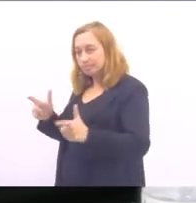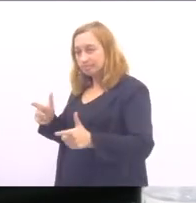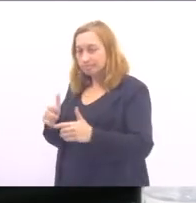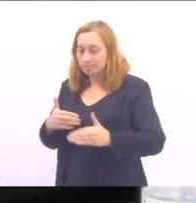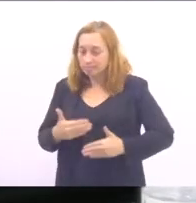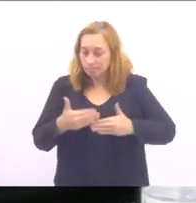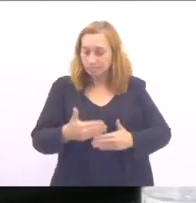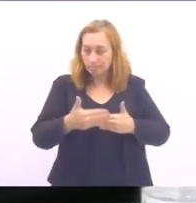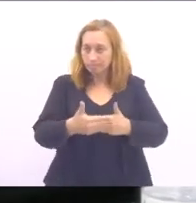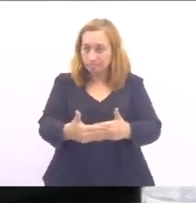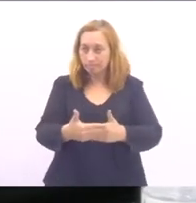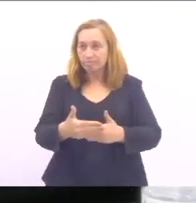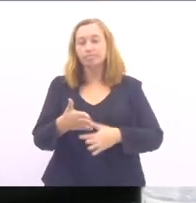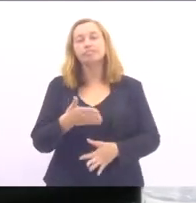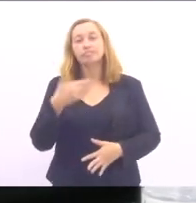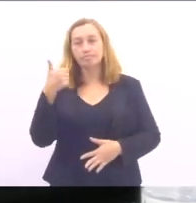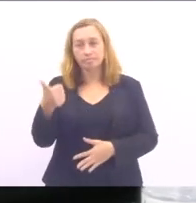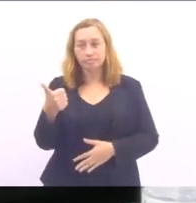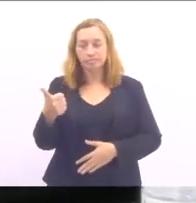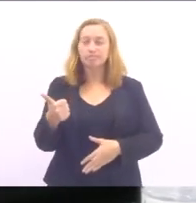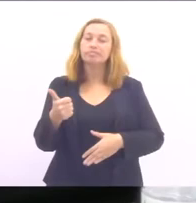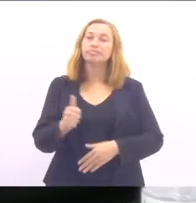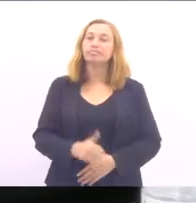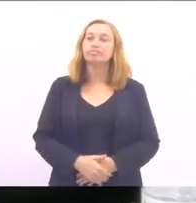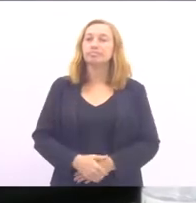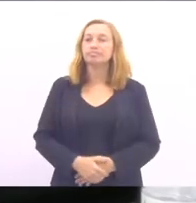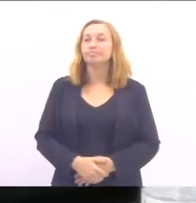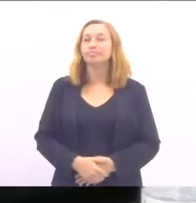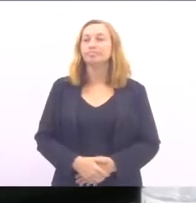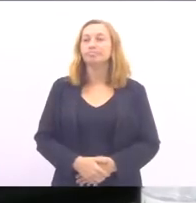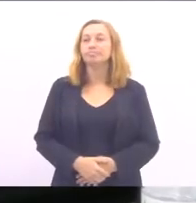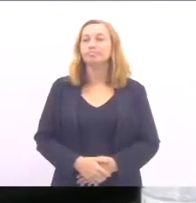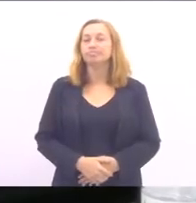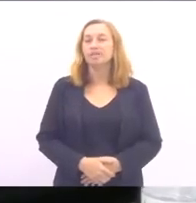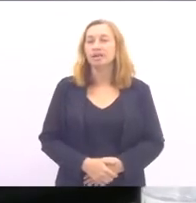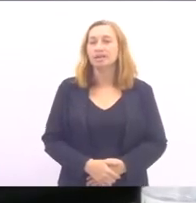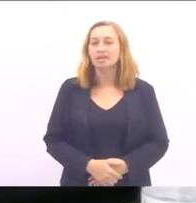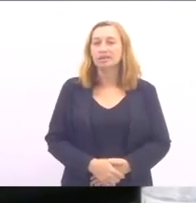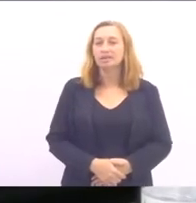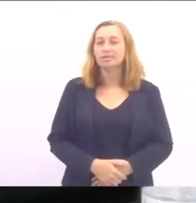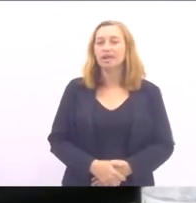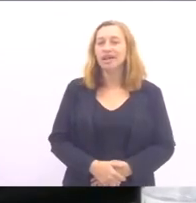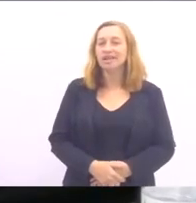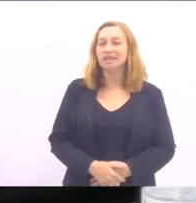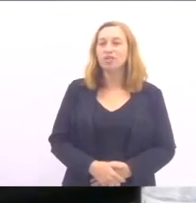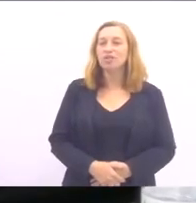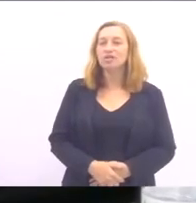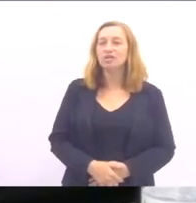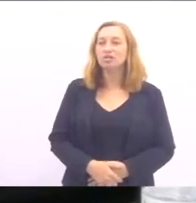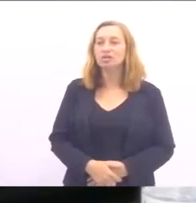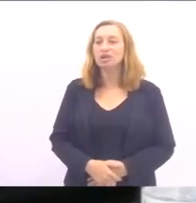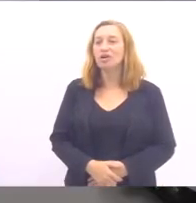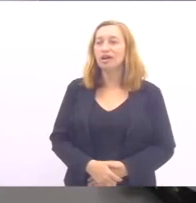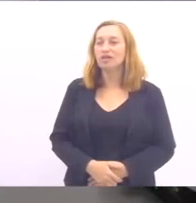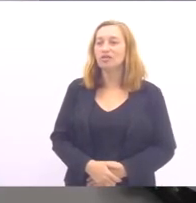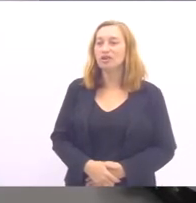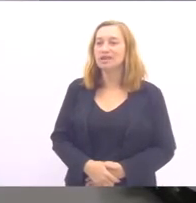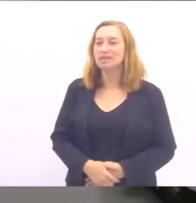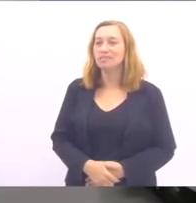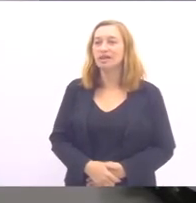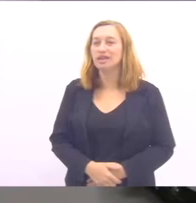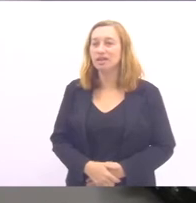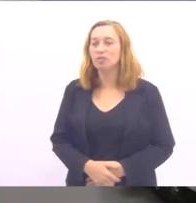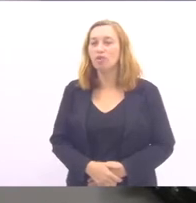avançando, essas melhorias nesse nível estão a caminho, a gente está conversando com os... Mas deixa eu te perguntar uma coisa, para aquela